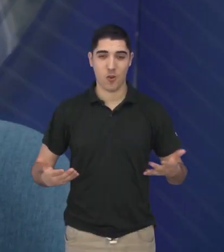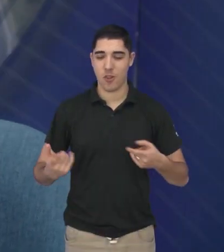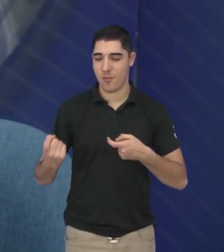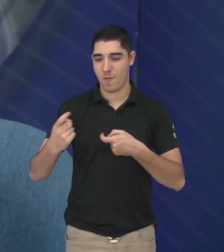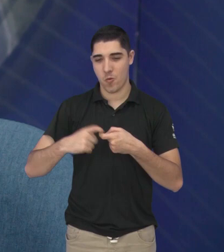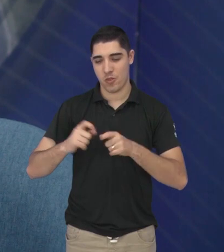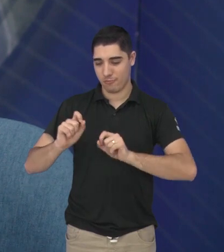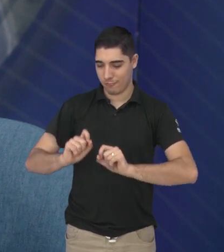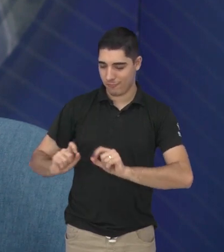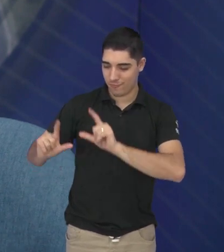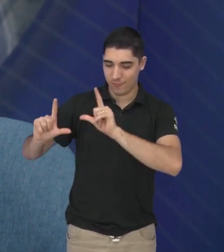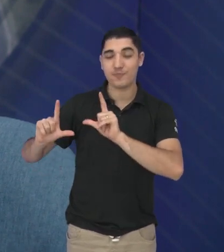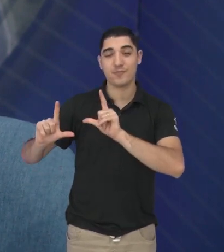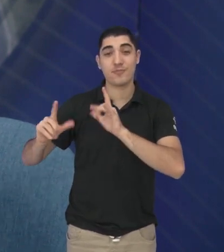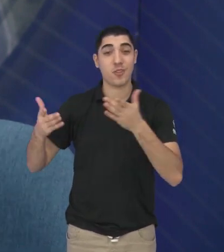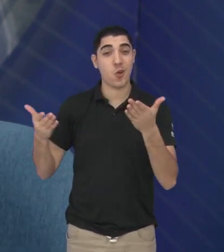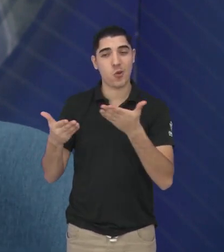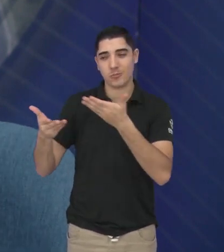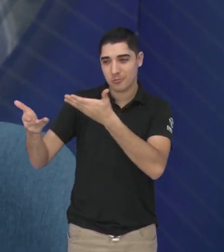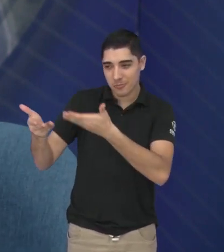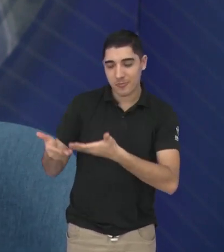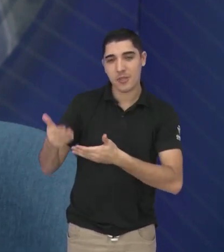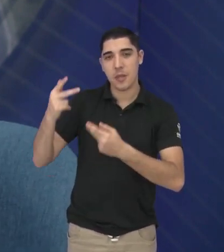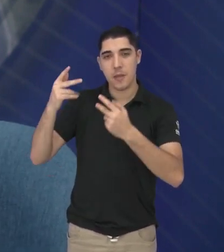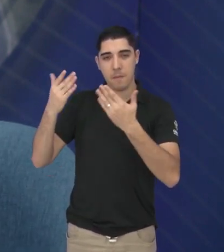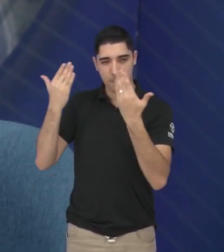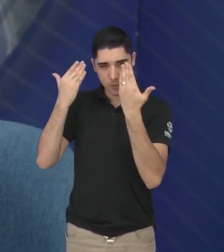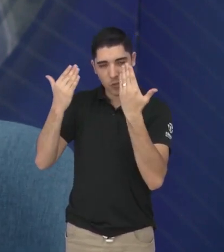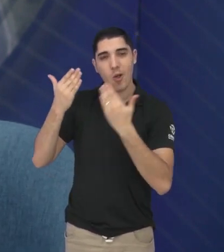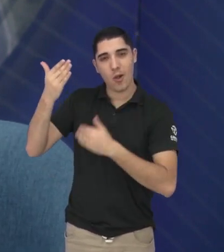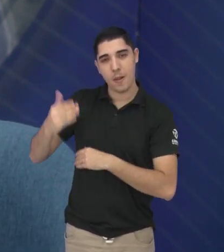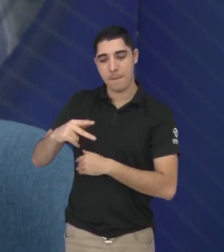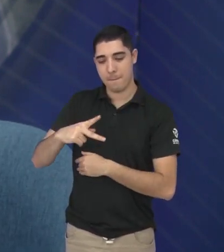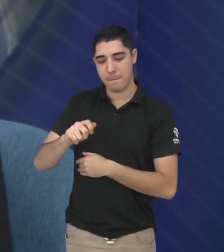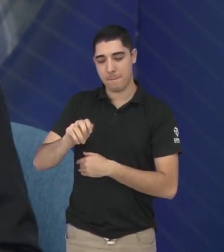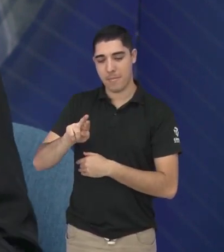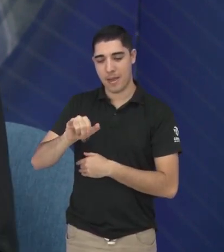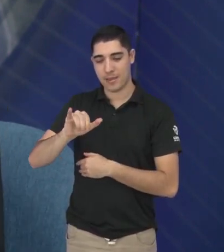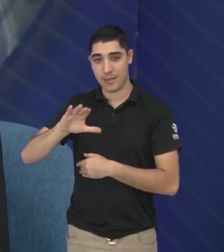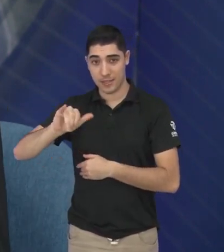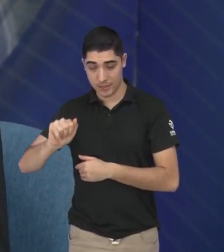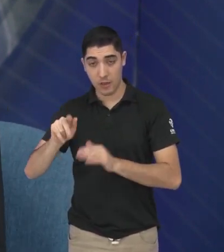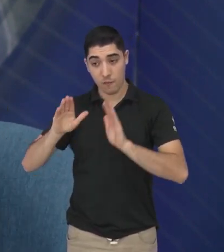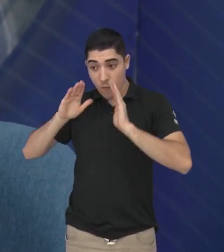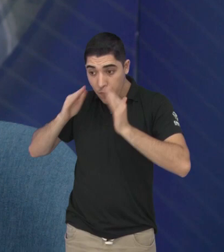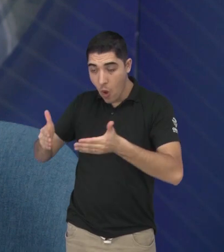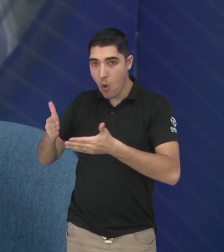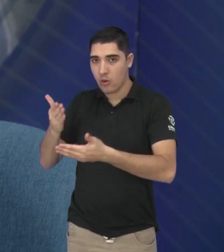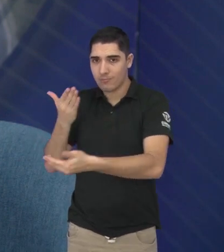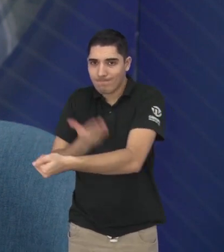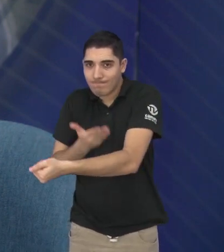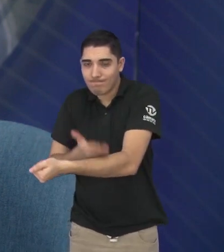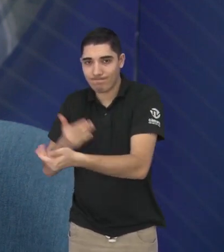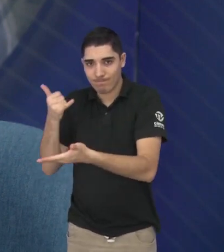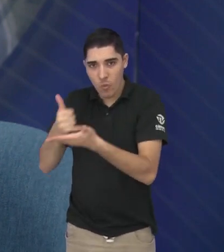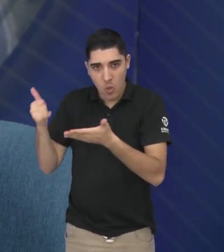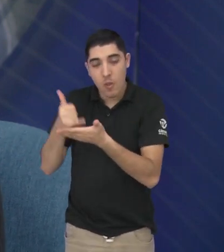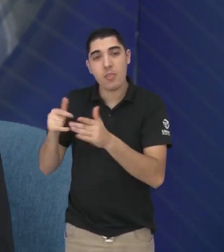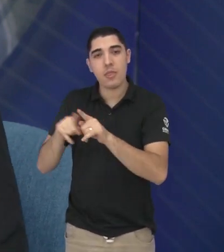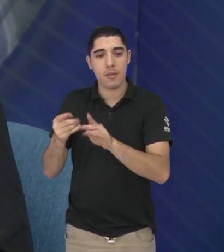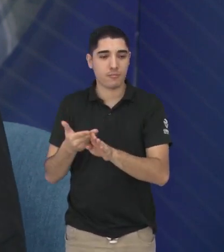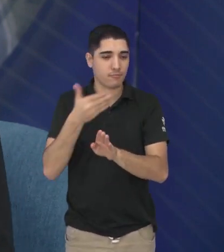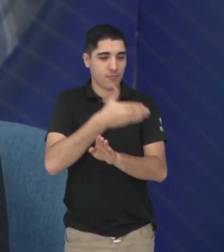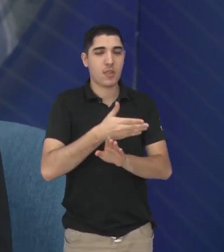Estamos de volta com o Diálogos da Cidade e hoje eu recebo a psicóloga Patrícia Minari, que é especializada em dependência química, e